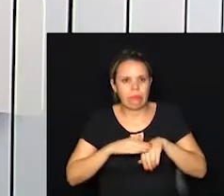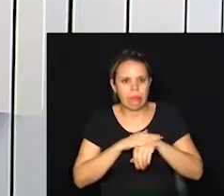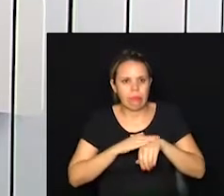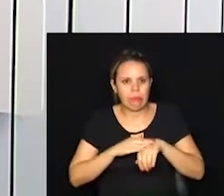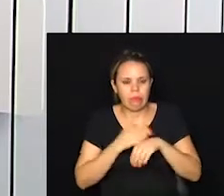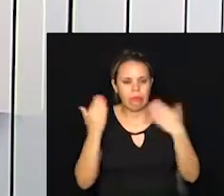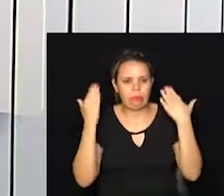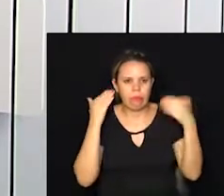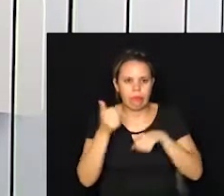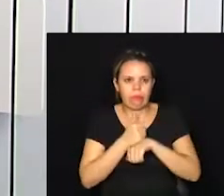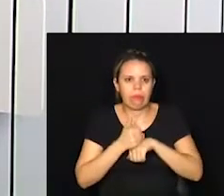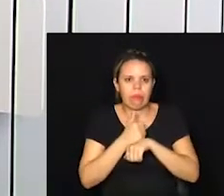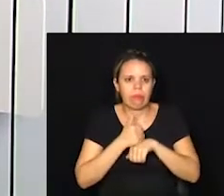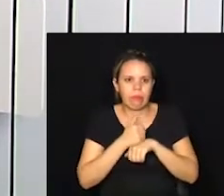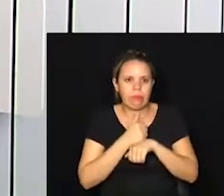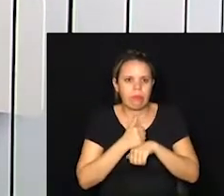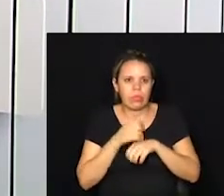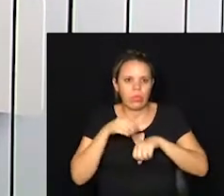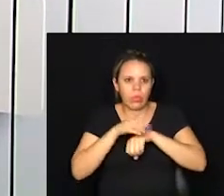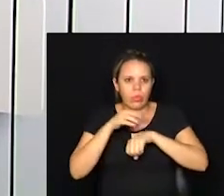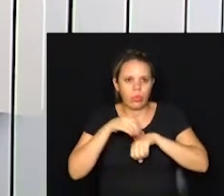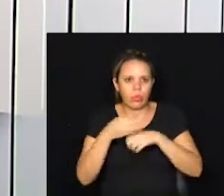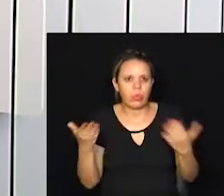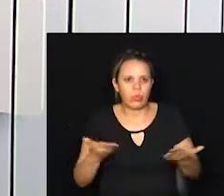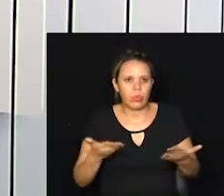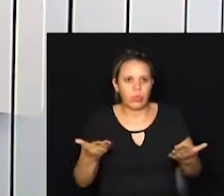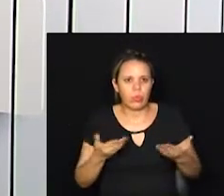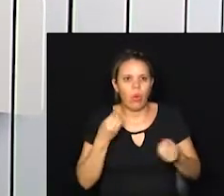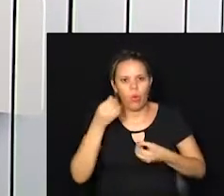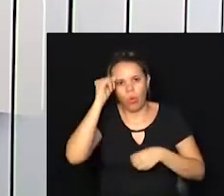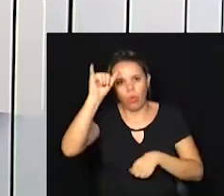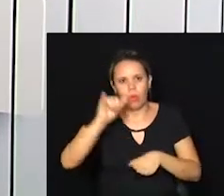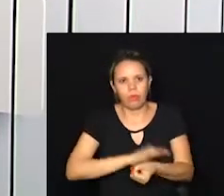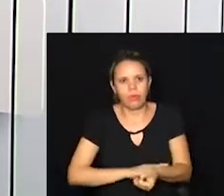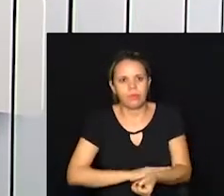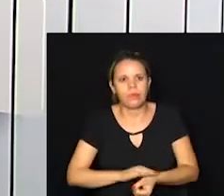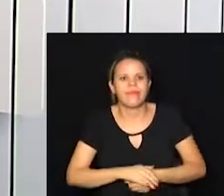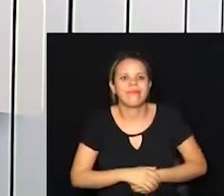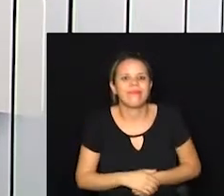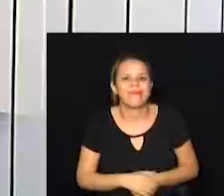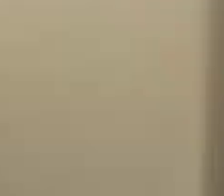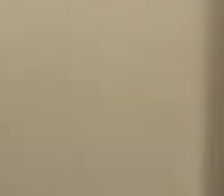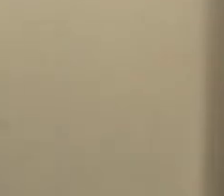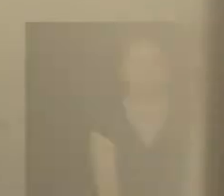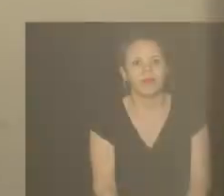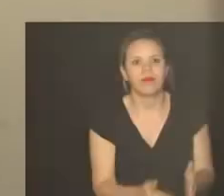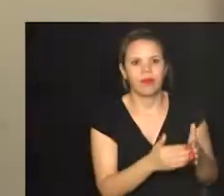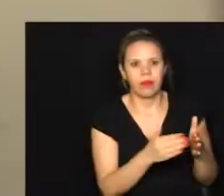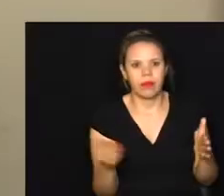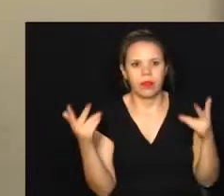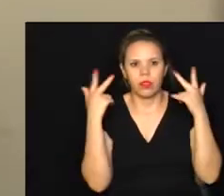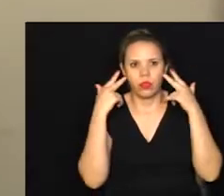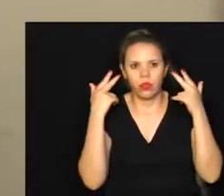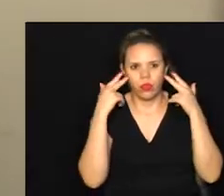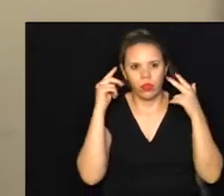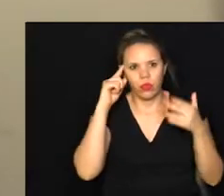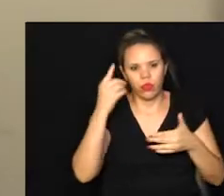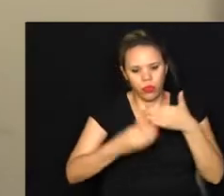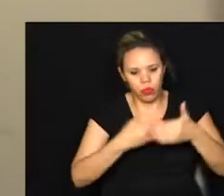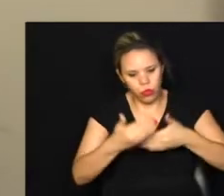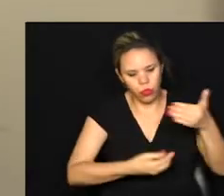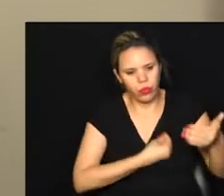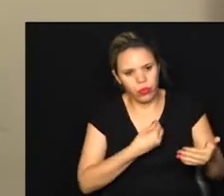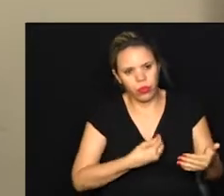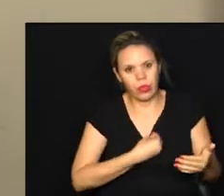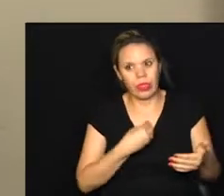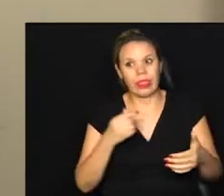uma psicóloga que nos dá a dica agora de combate a esta doença. Tem sido uma situação muito comum do nosso